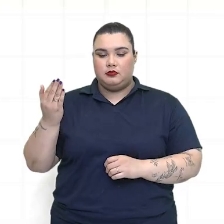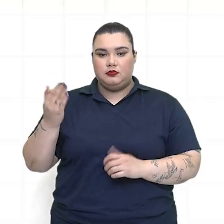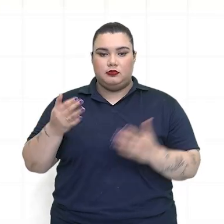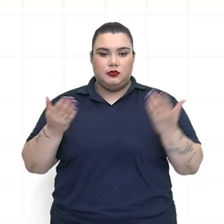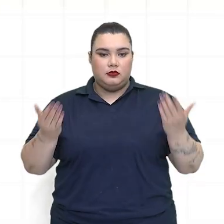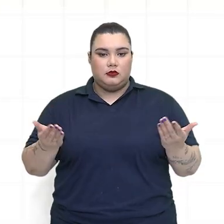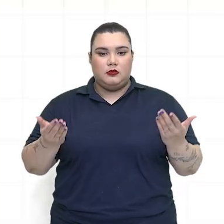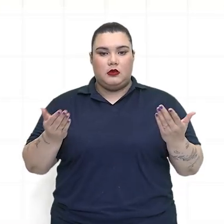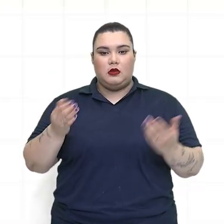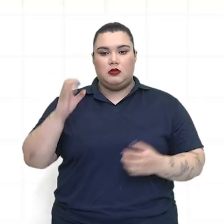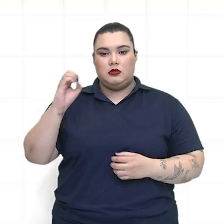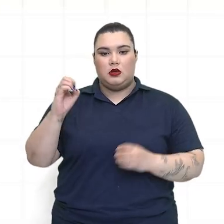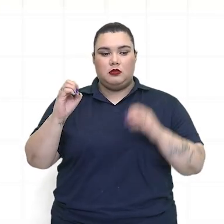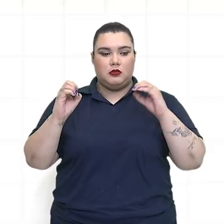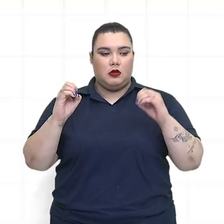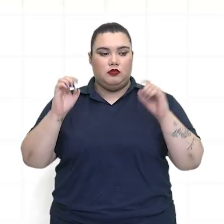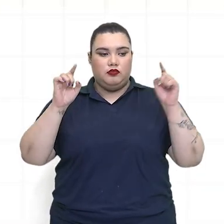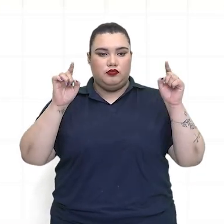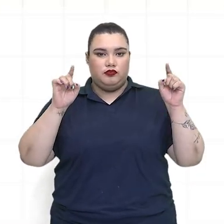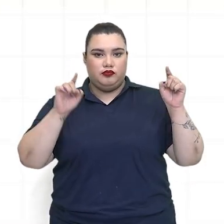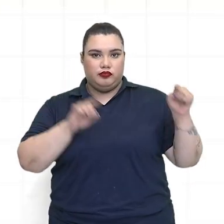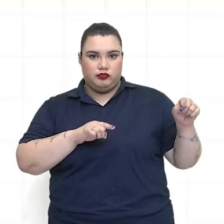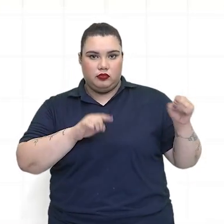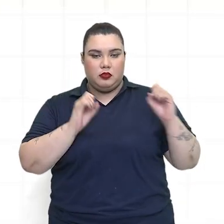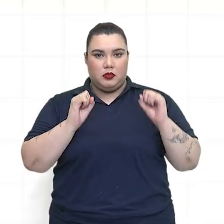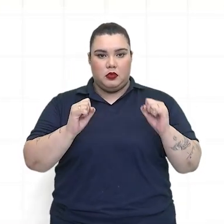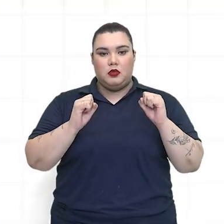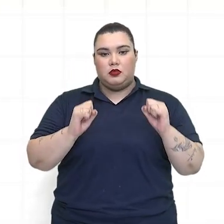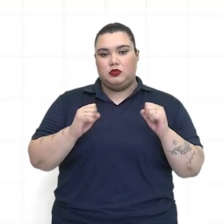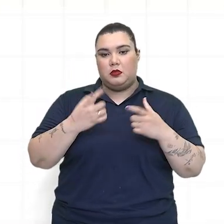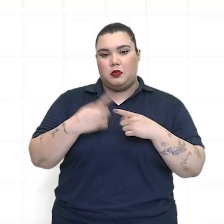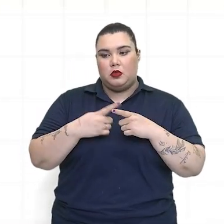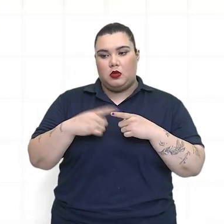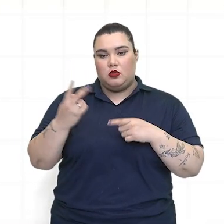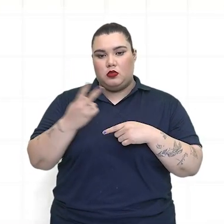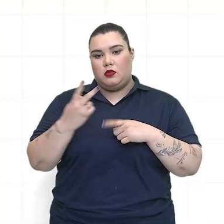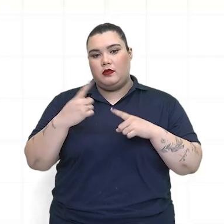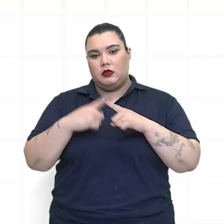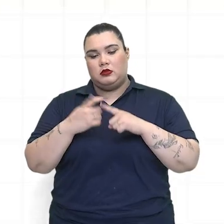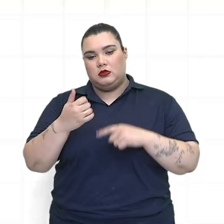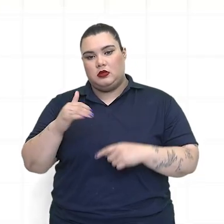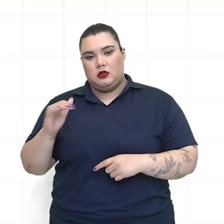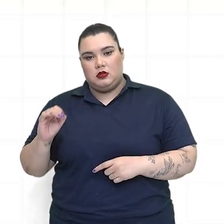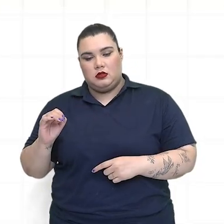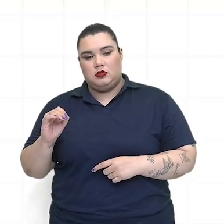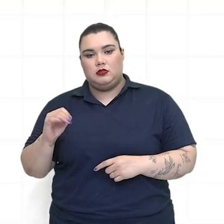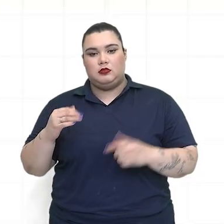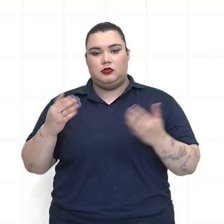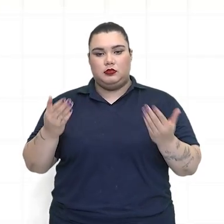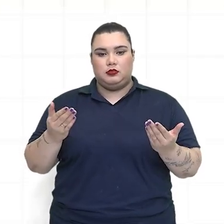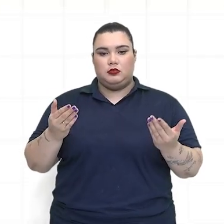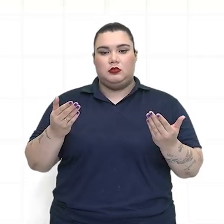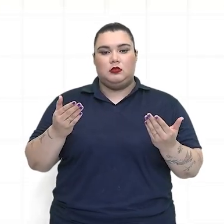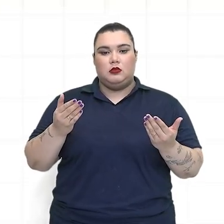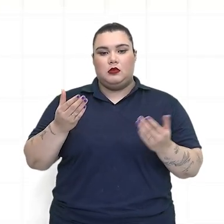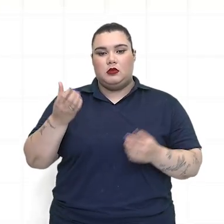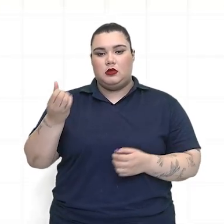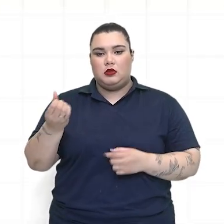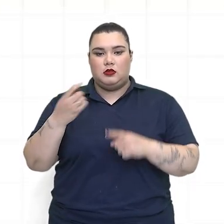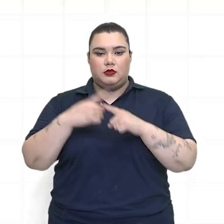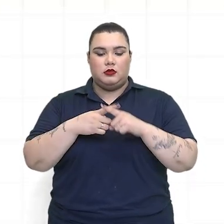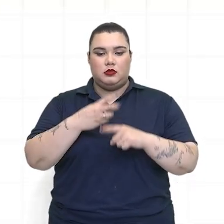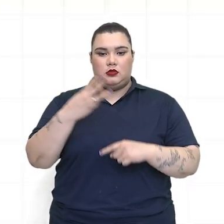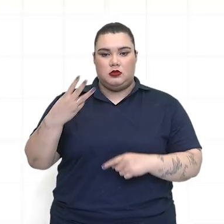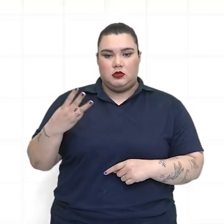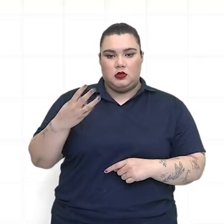30. Aqui, ó, como eu estou multiplicando 2 múltiplos de 10, eu multiplico aqui, ó, os números 6